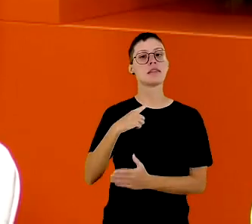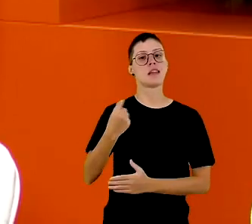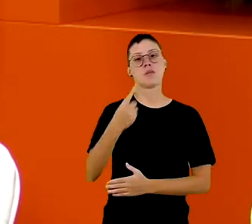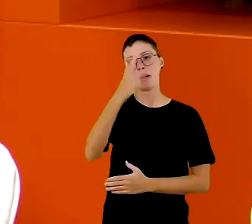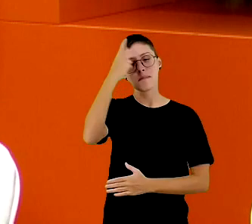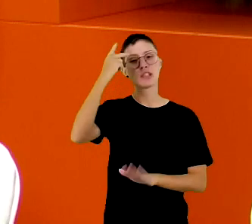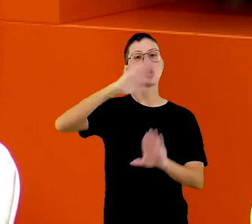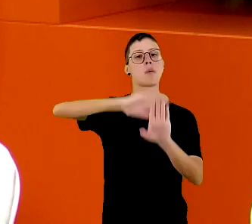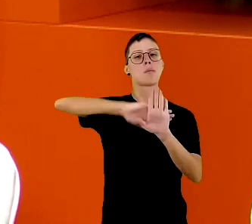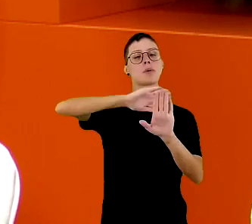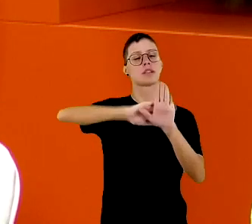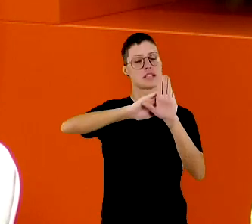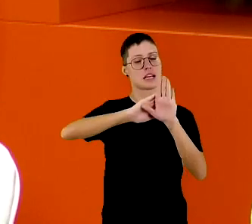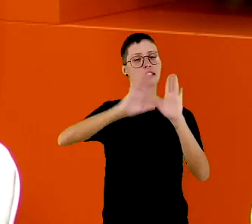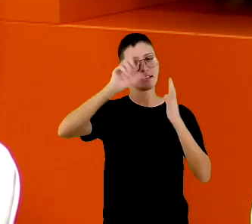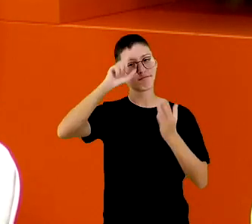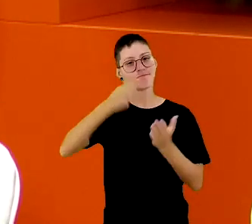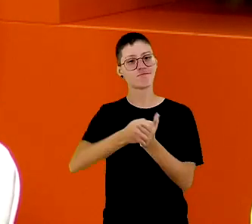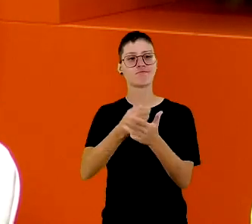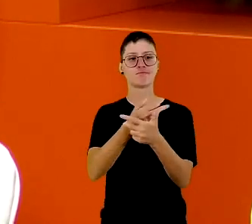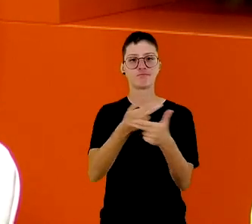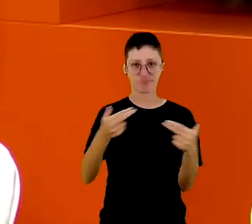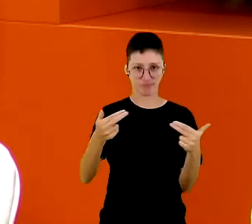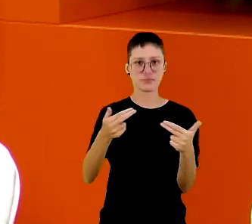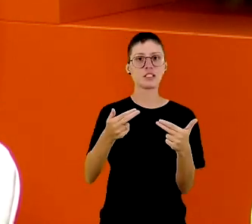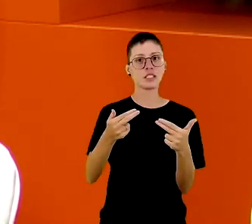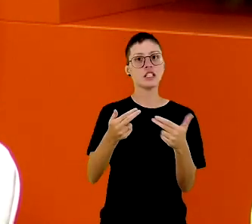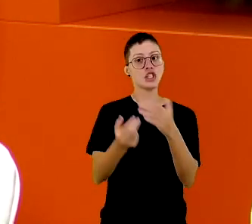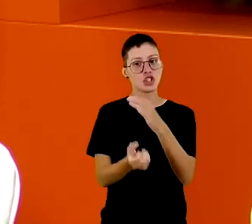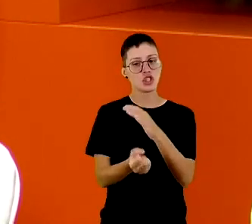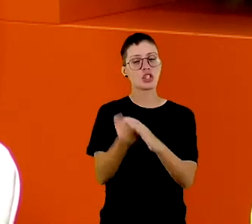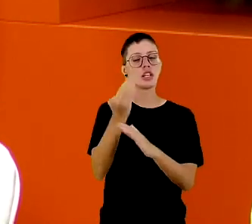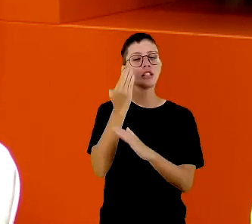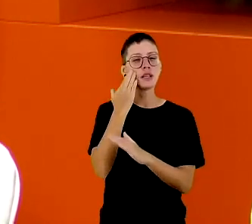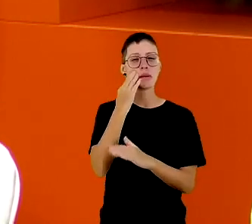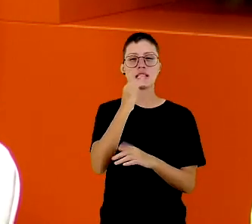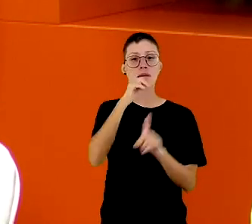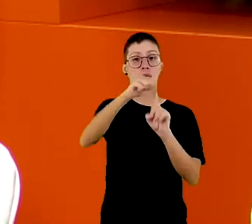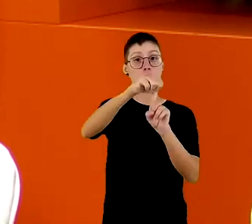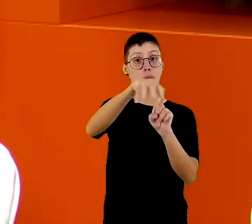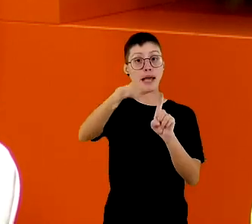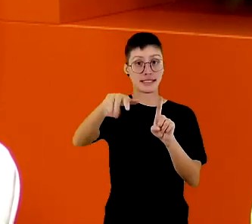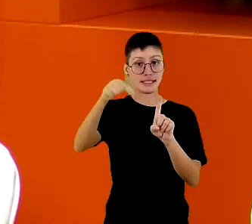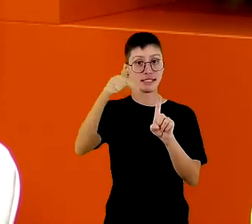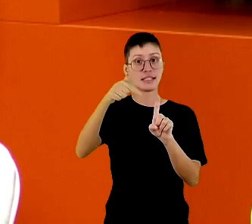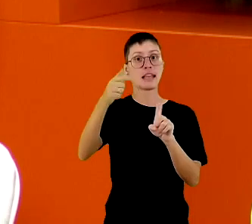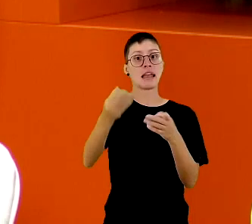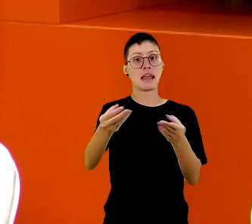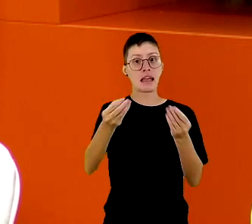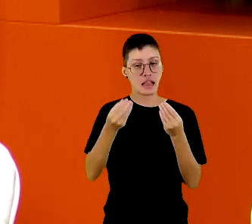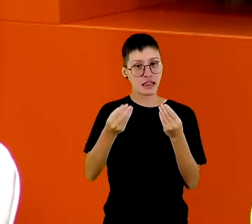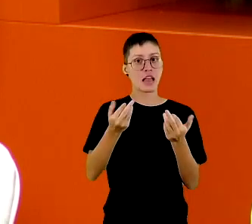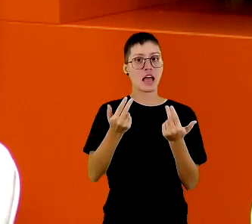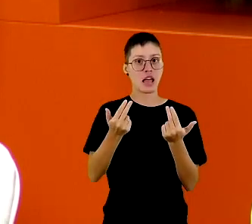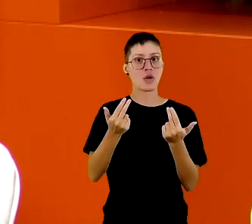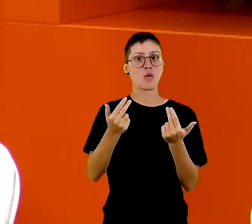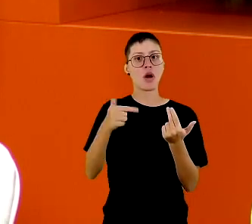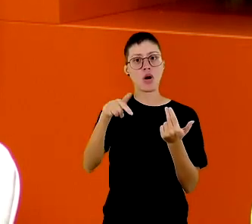Então, a gente já cria com essa visão. No Banco Central, ele já dá para a gente uma série de guides, né, e